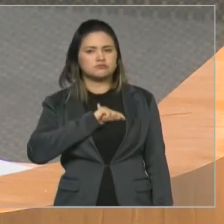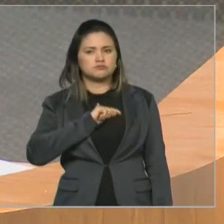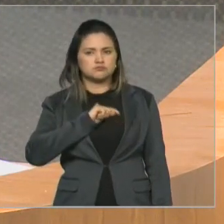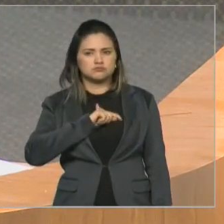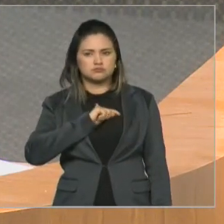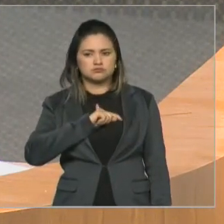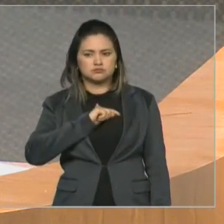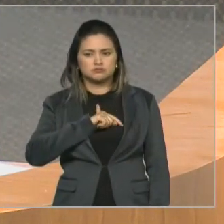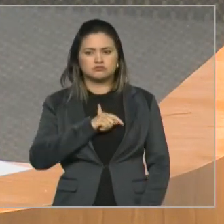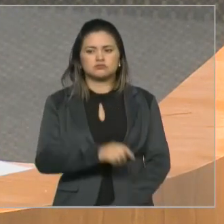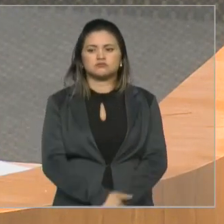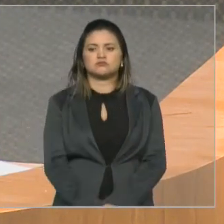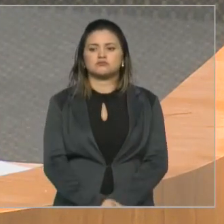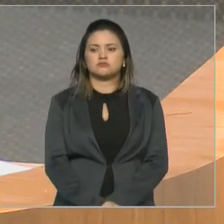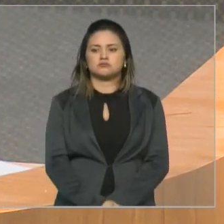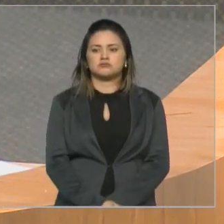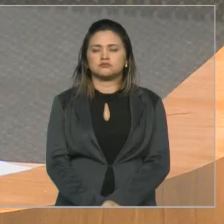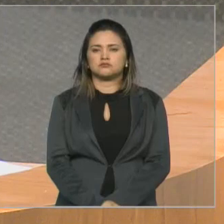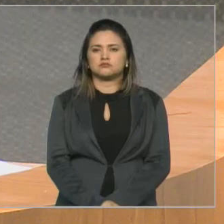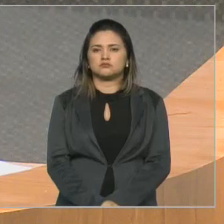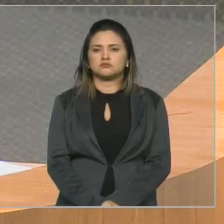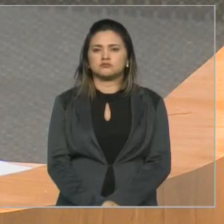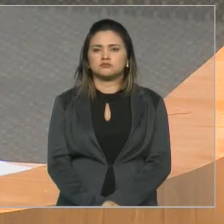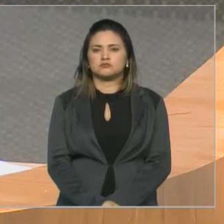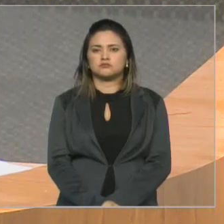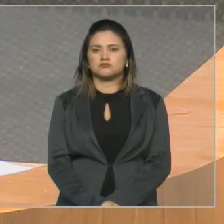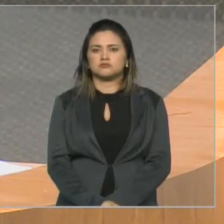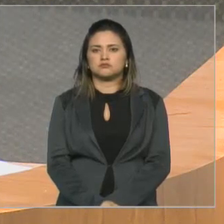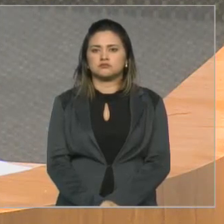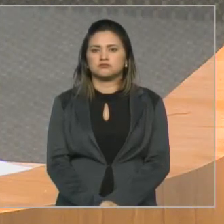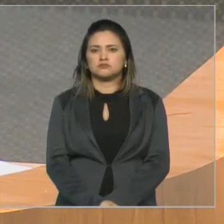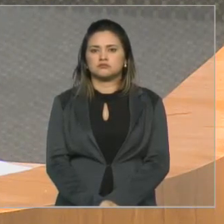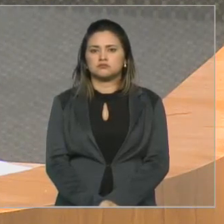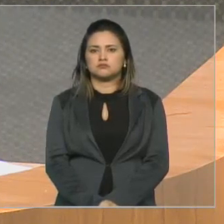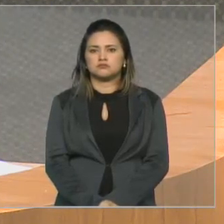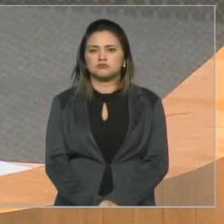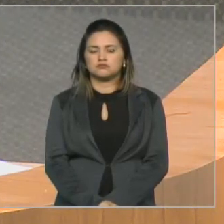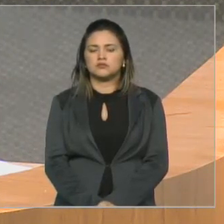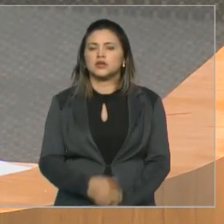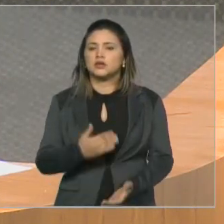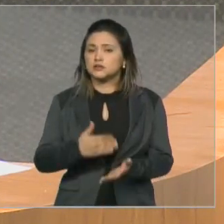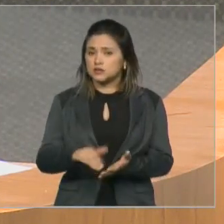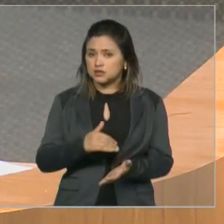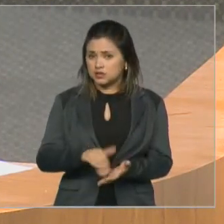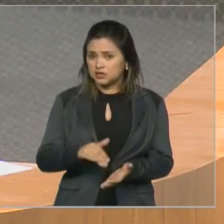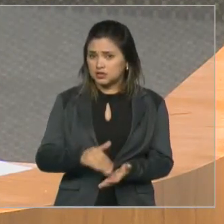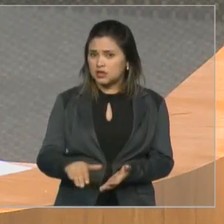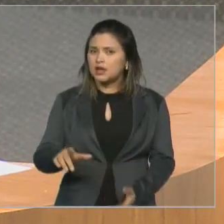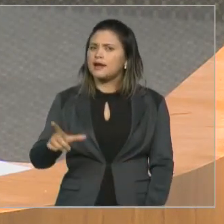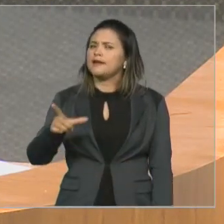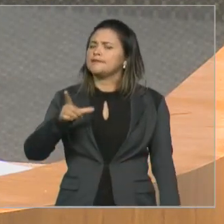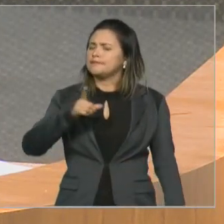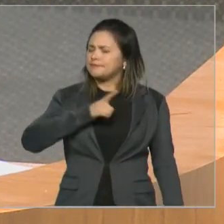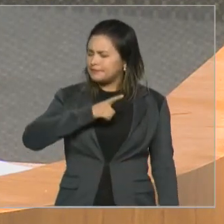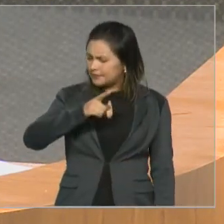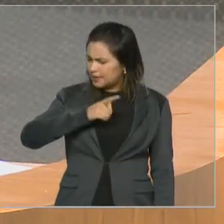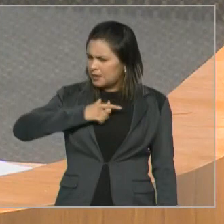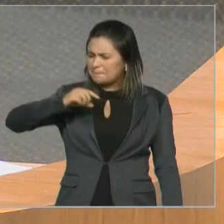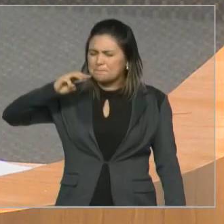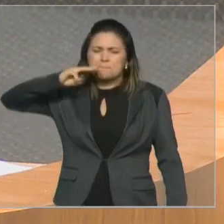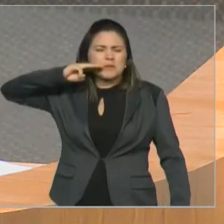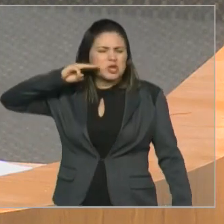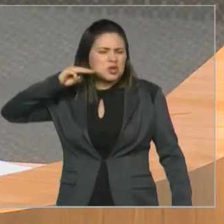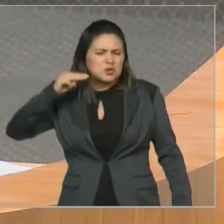Uma secretaria que tem milhões e milhões para gastar com a propaganda do